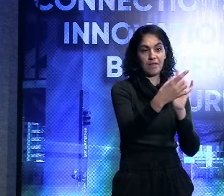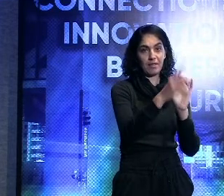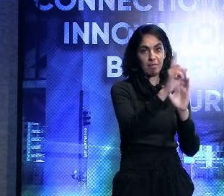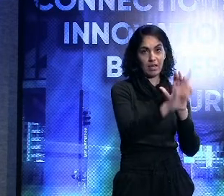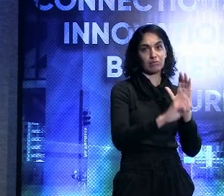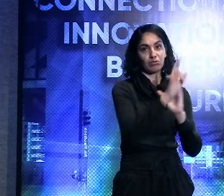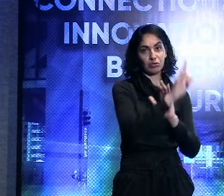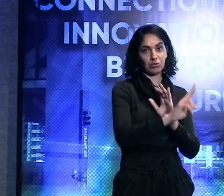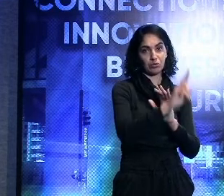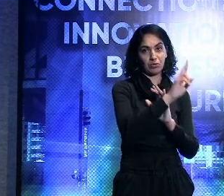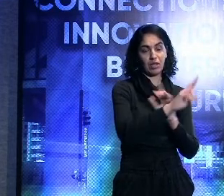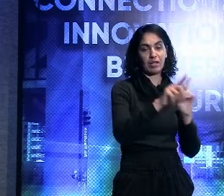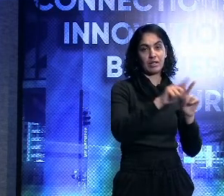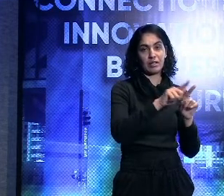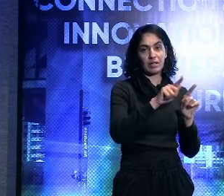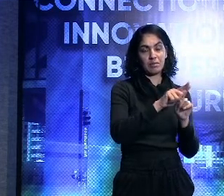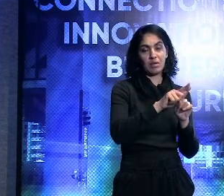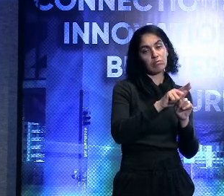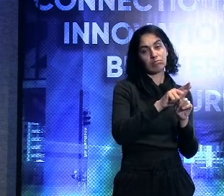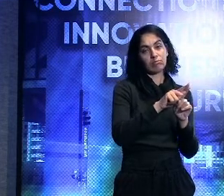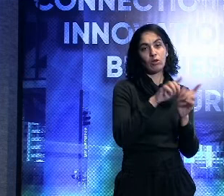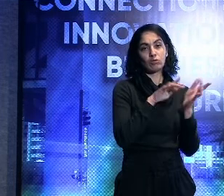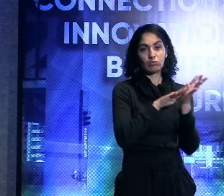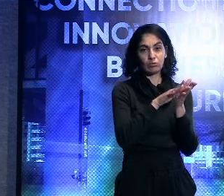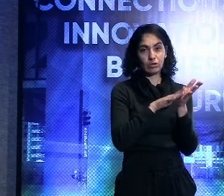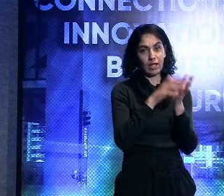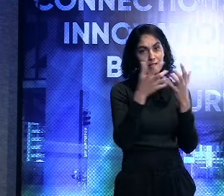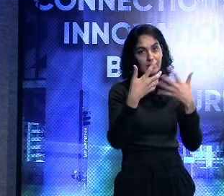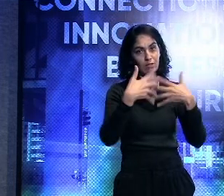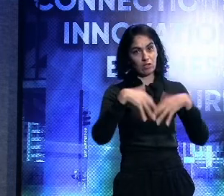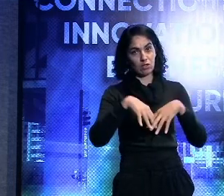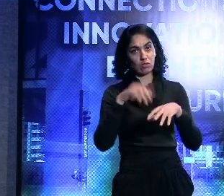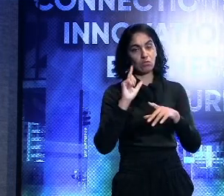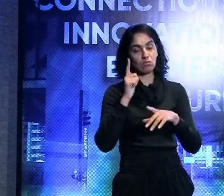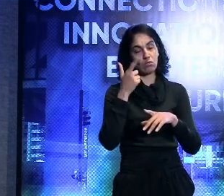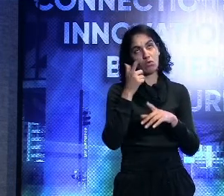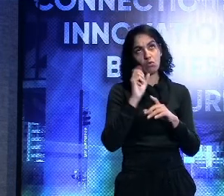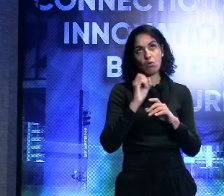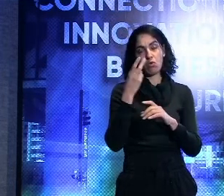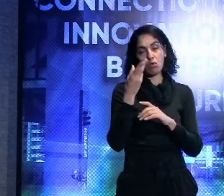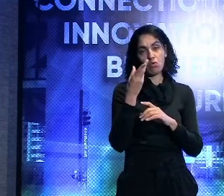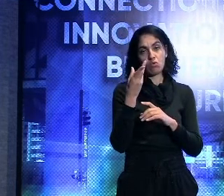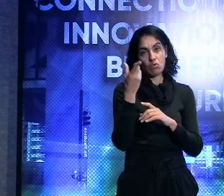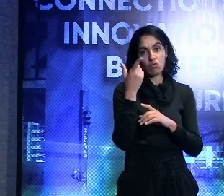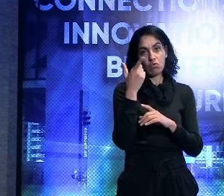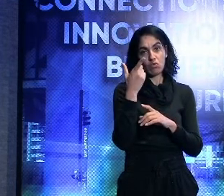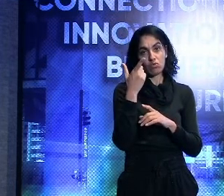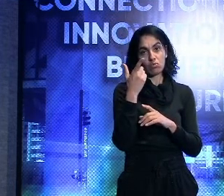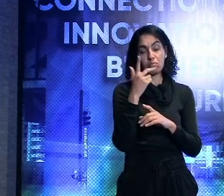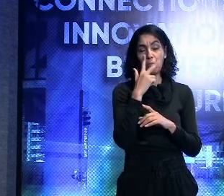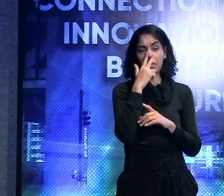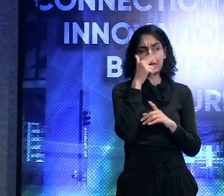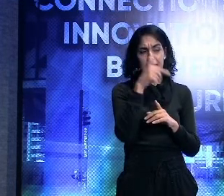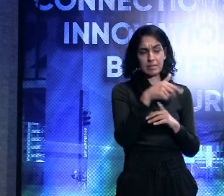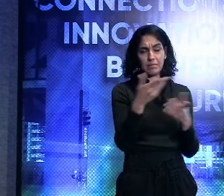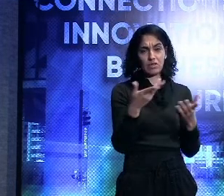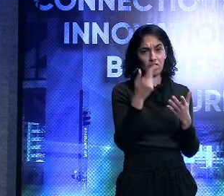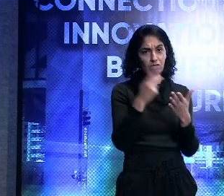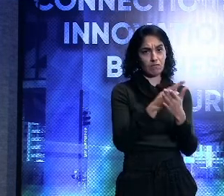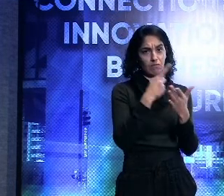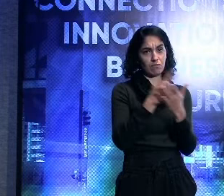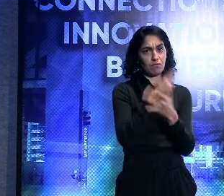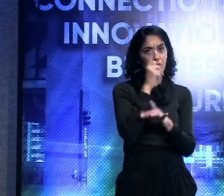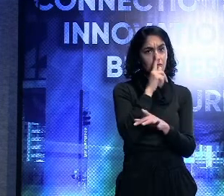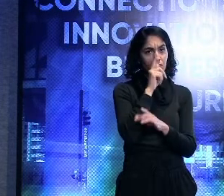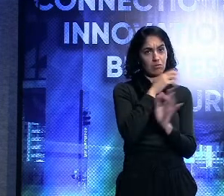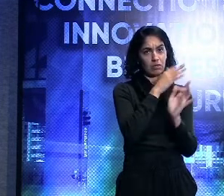Experience, um protótipo funcional que a gente consegue levar para frente, ou já identificar gargalos que a gente precisa desenvolver ao longo desse